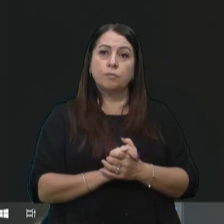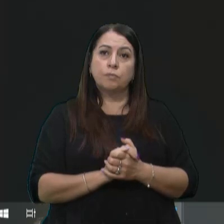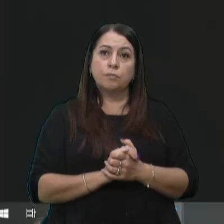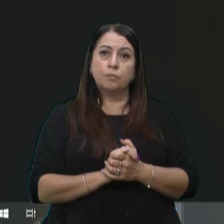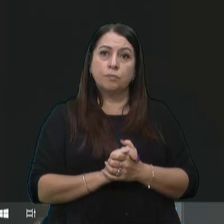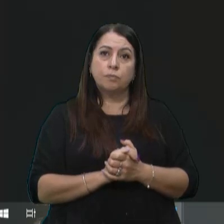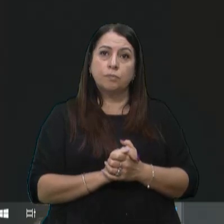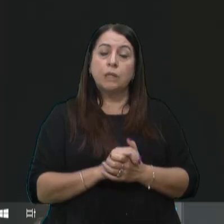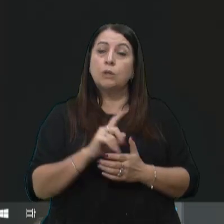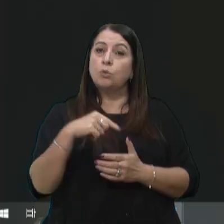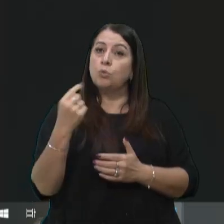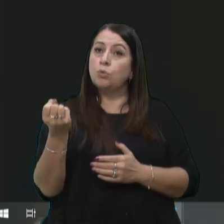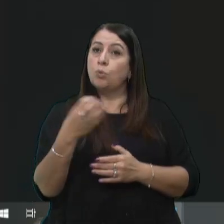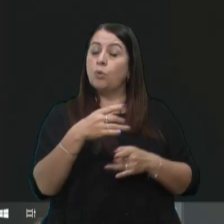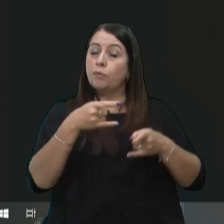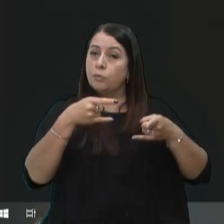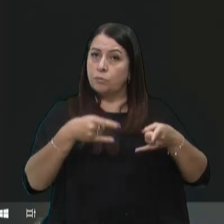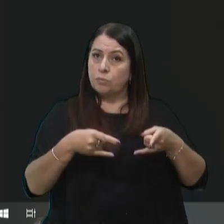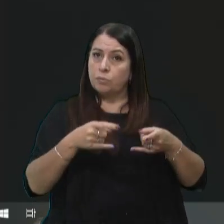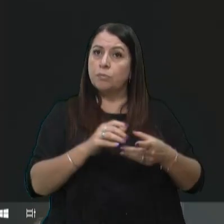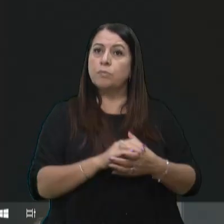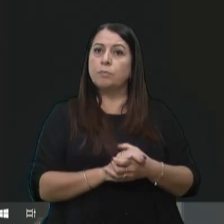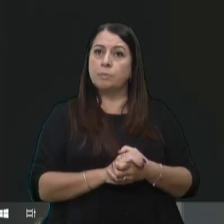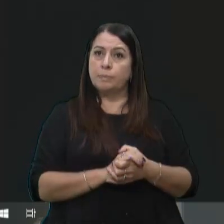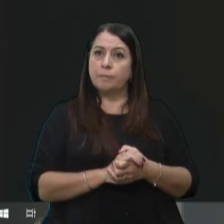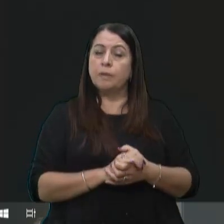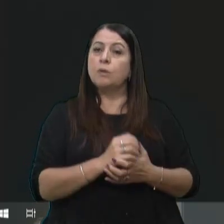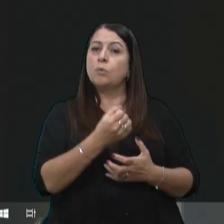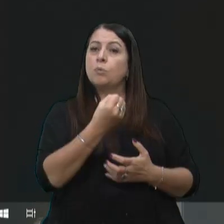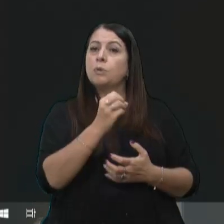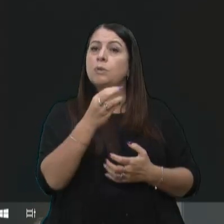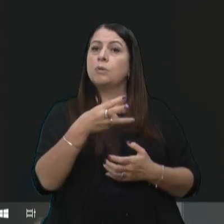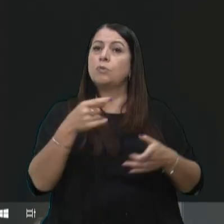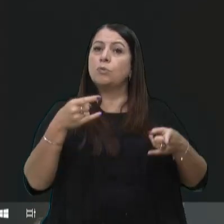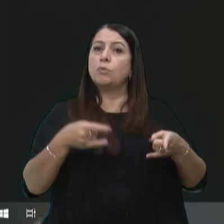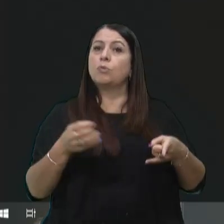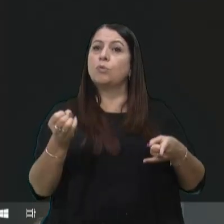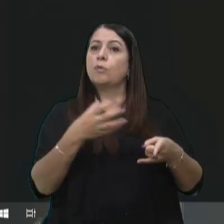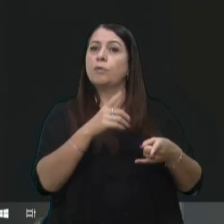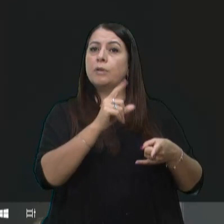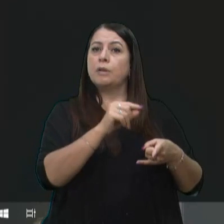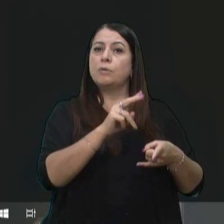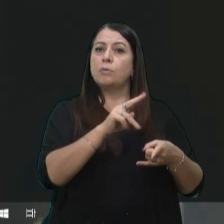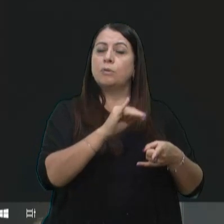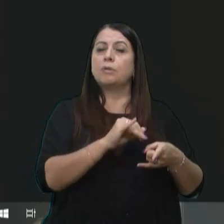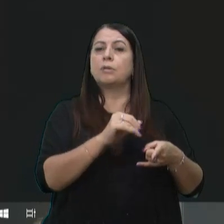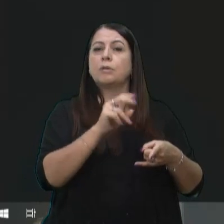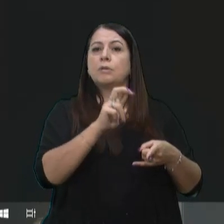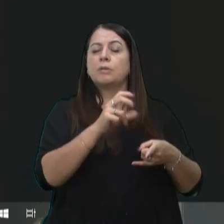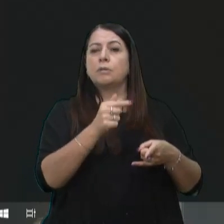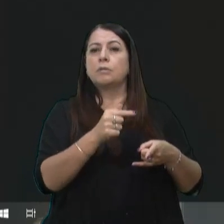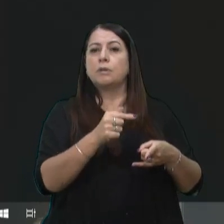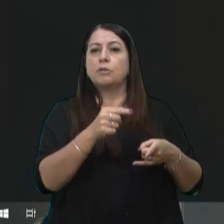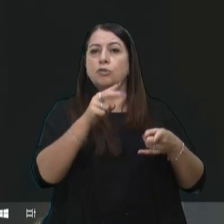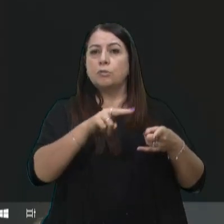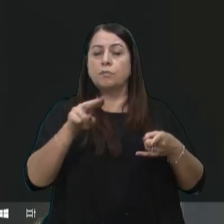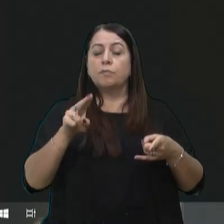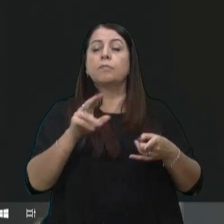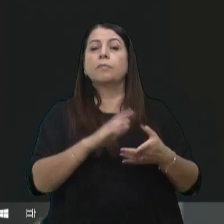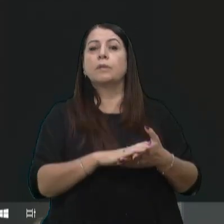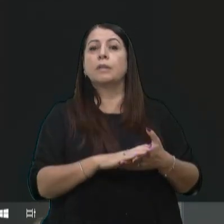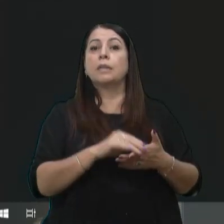entre os novos leitos 839 leis são 10 UTI Neonatal 57 de internações